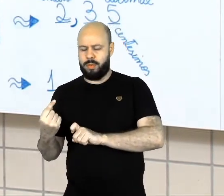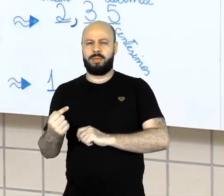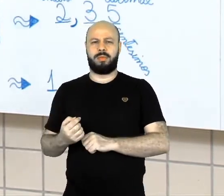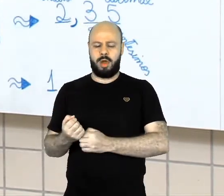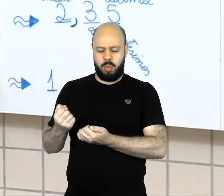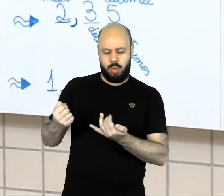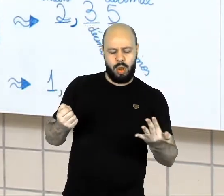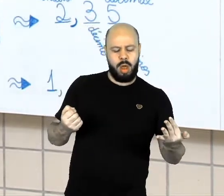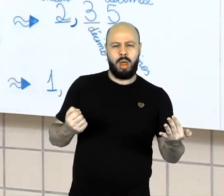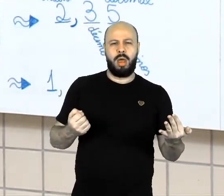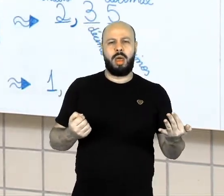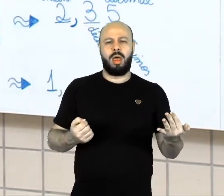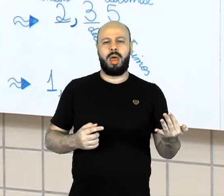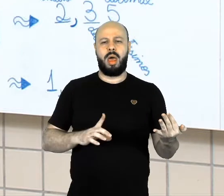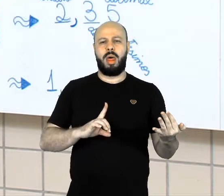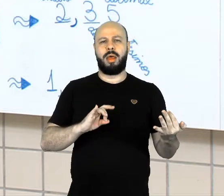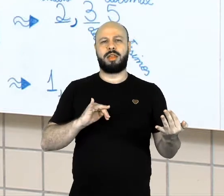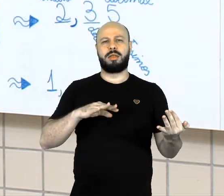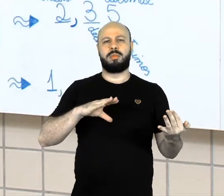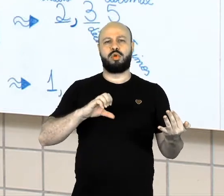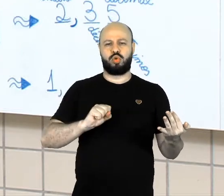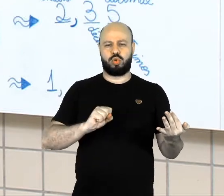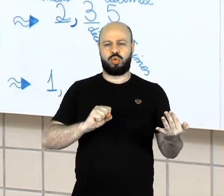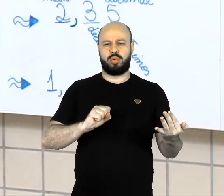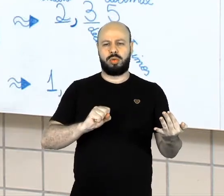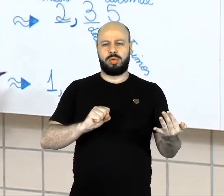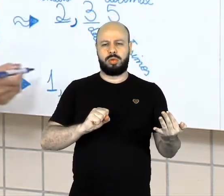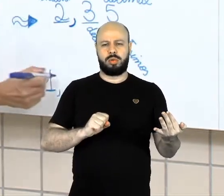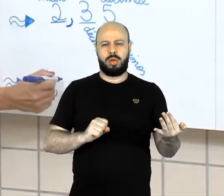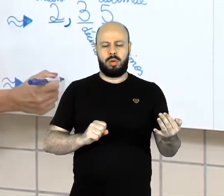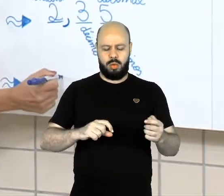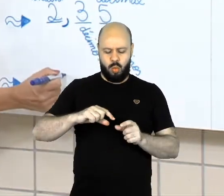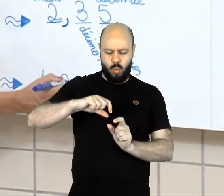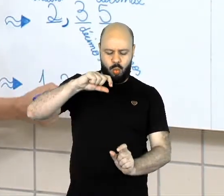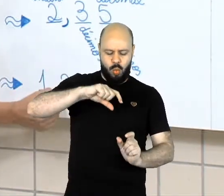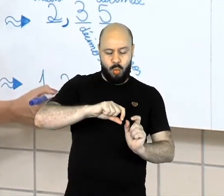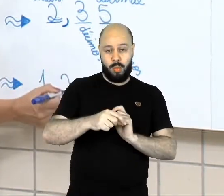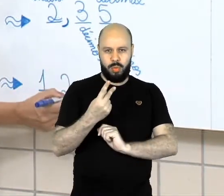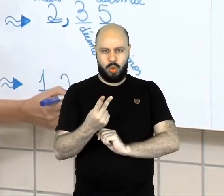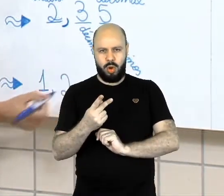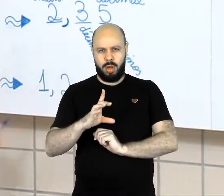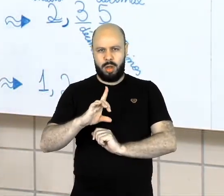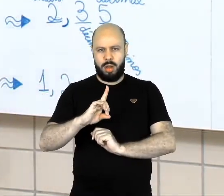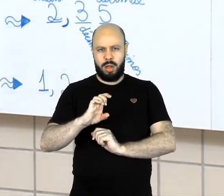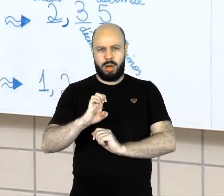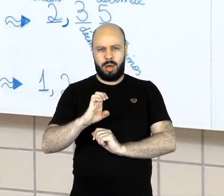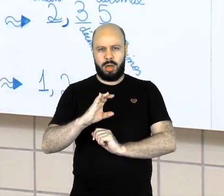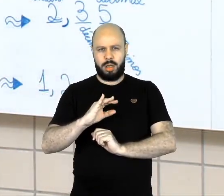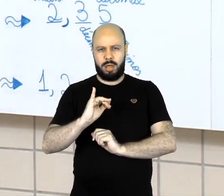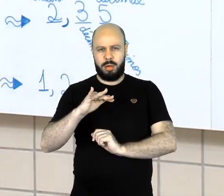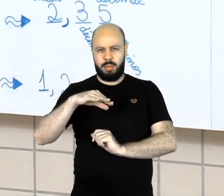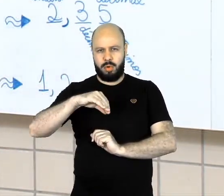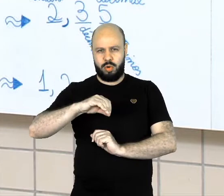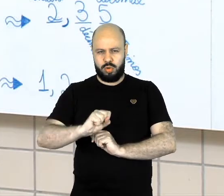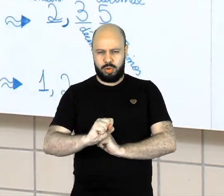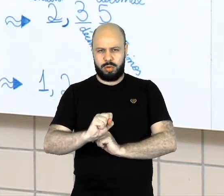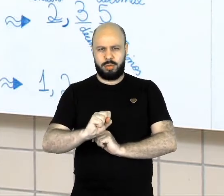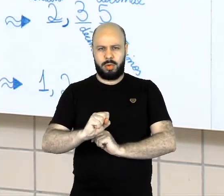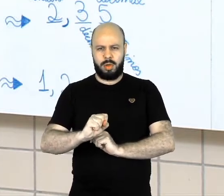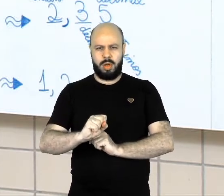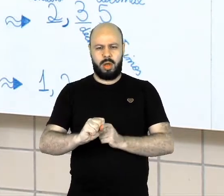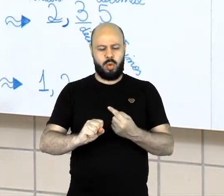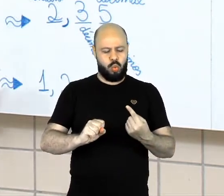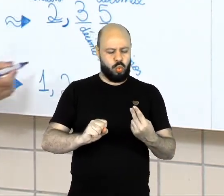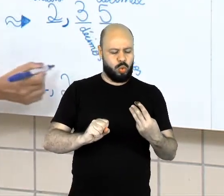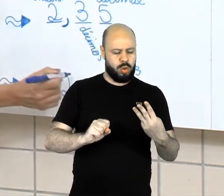da vírgula, os décimos. Um, dois, 2 décimos. E um,